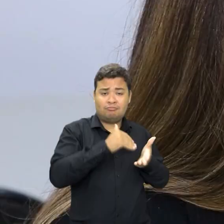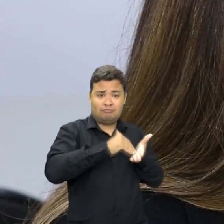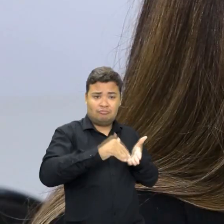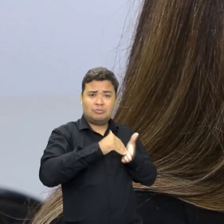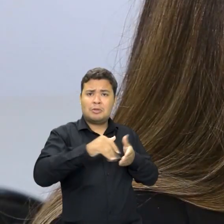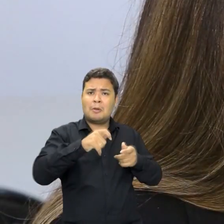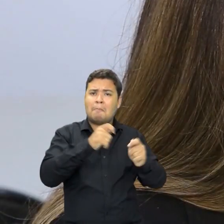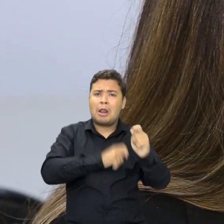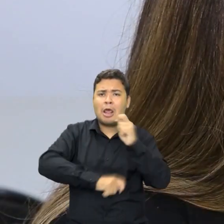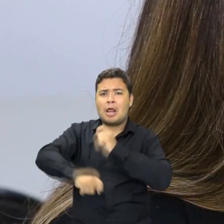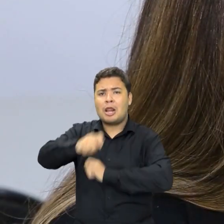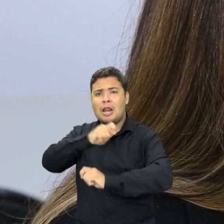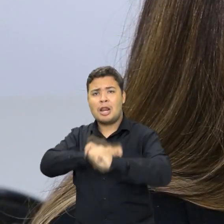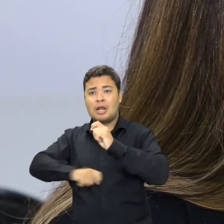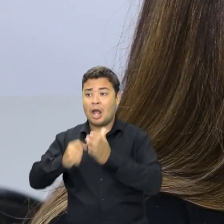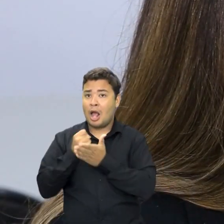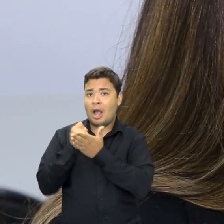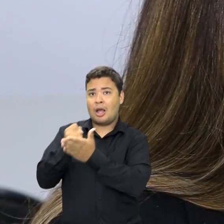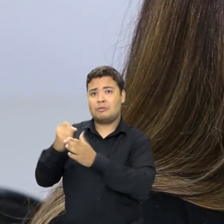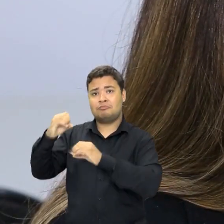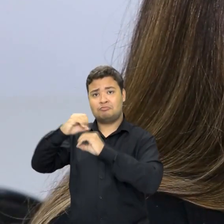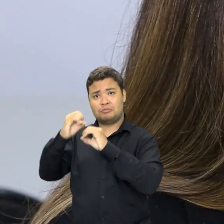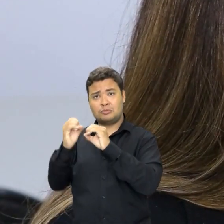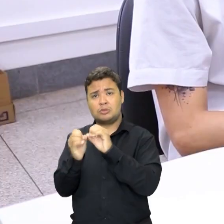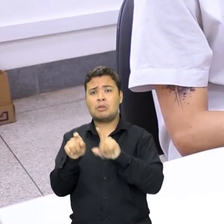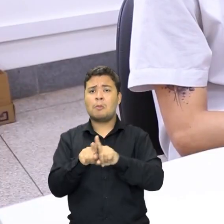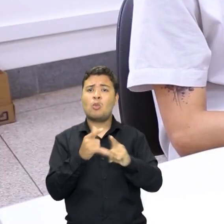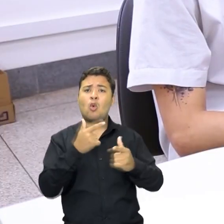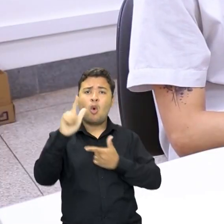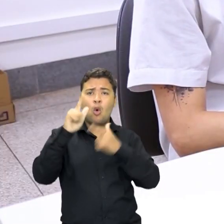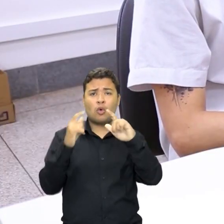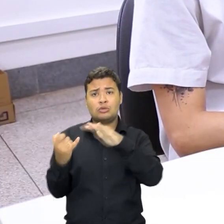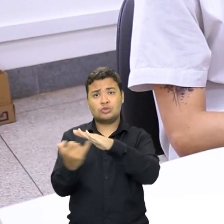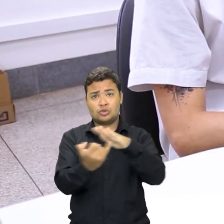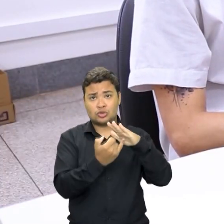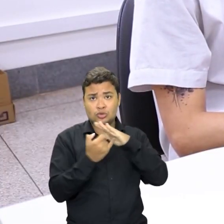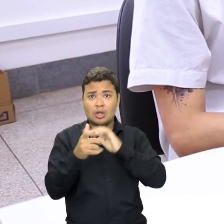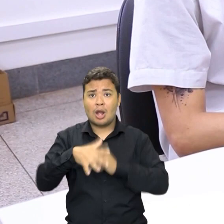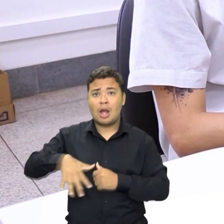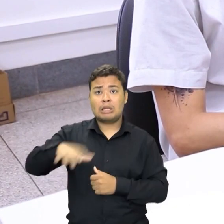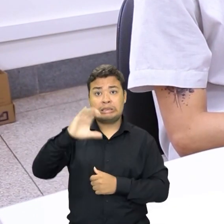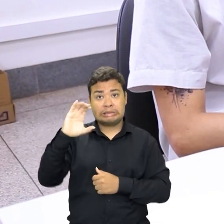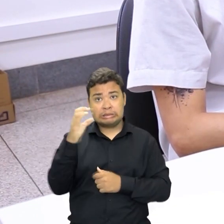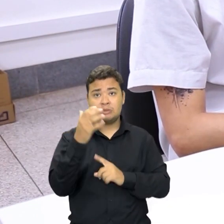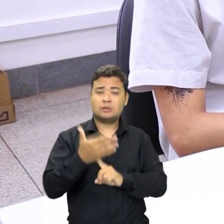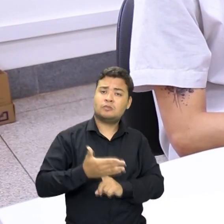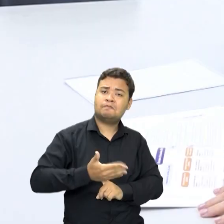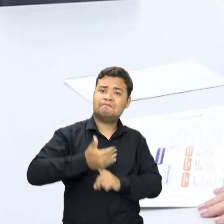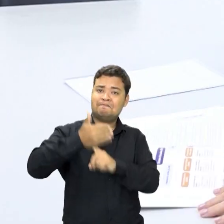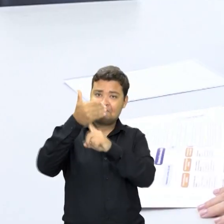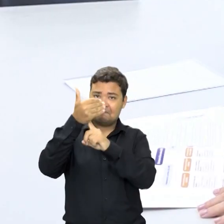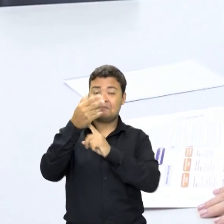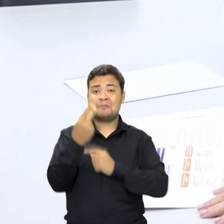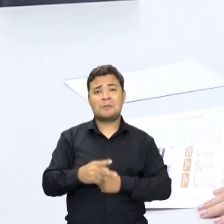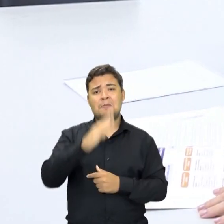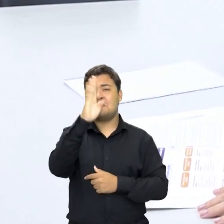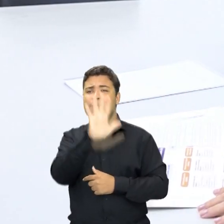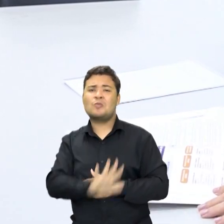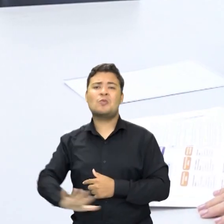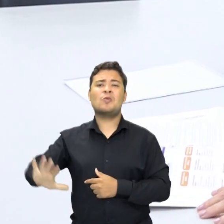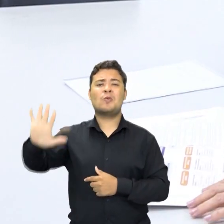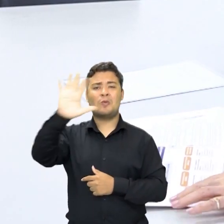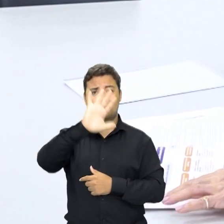um verdadeiro escritório de negócios em apoio à Universidade Federal de Goiás e outras instituições científicas